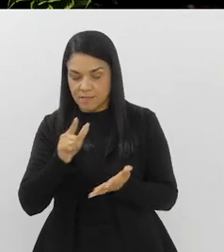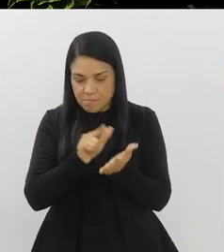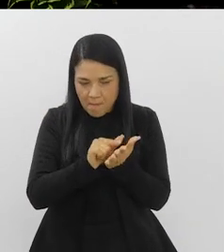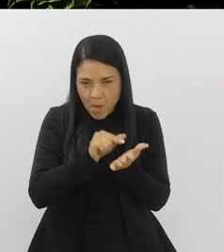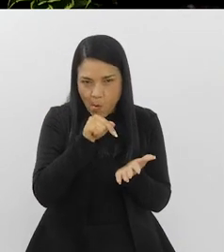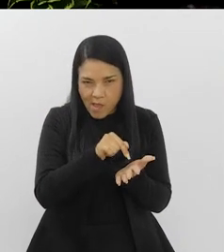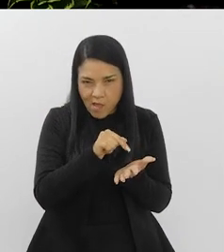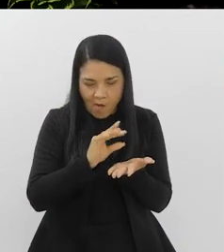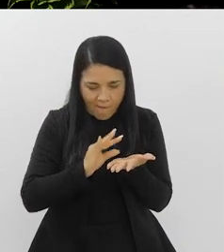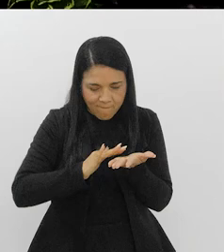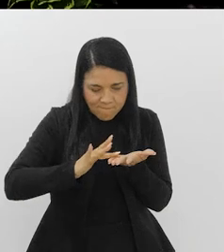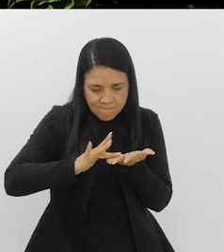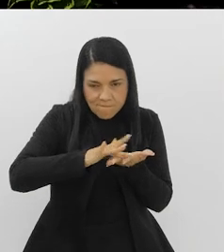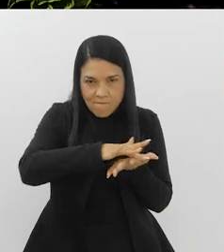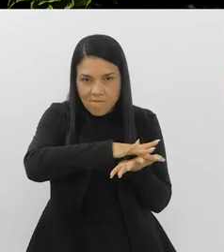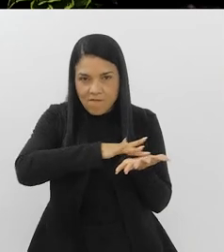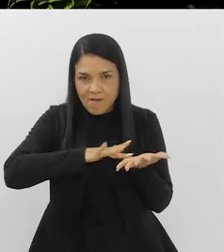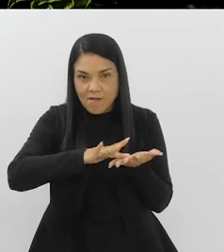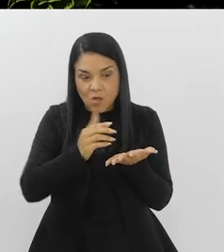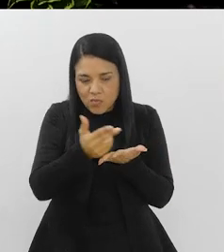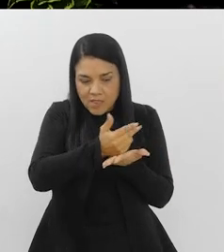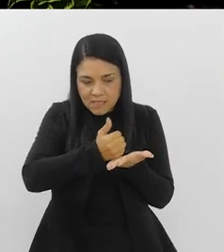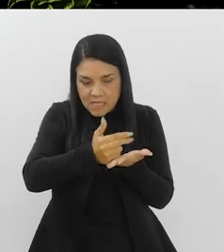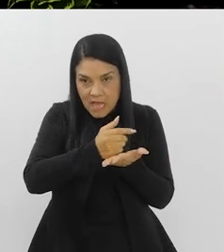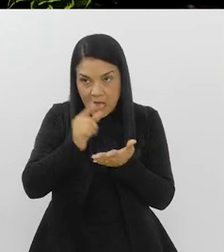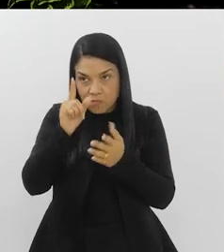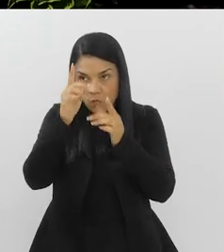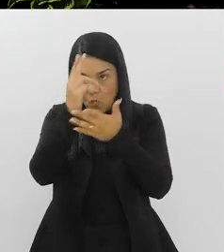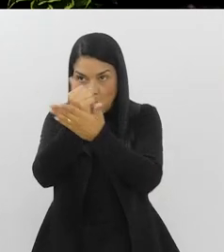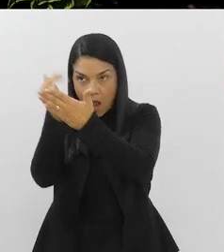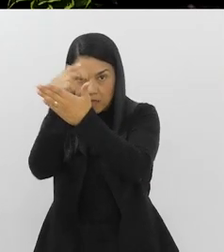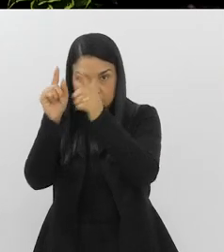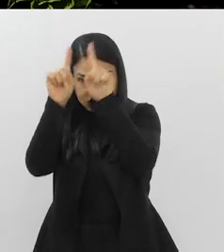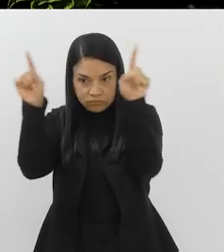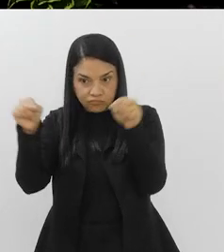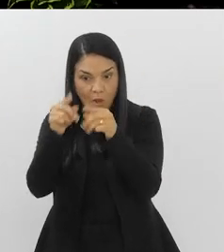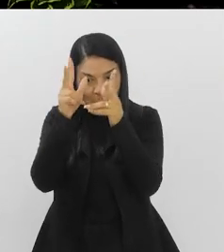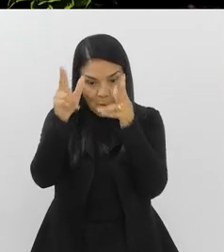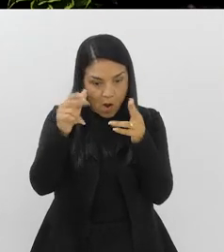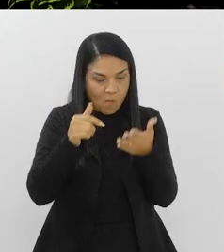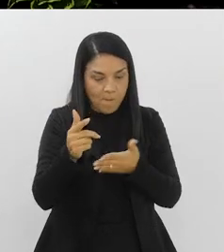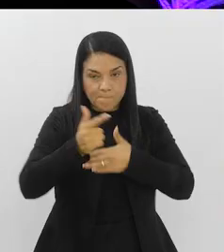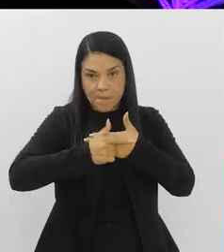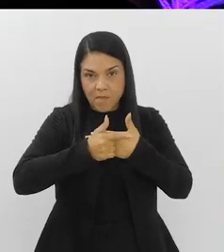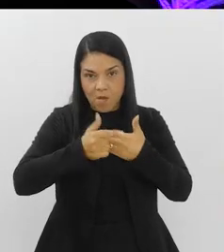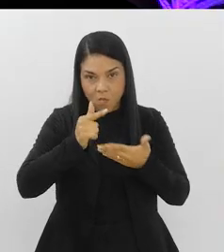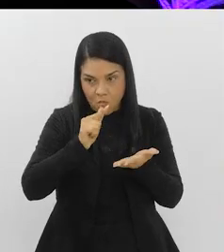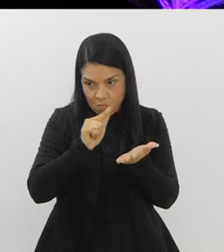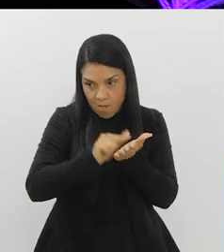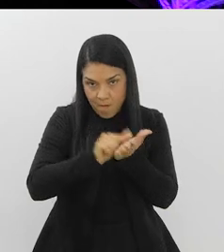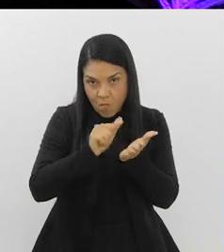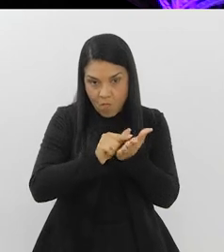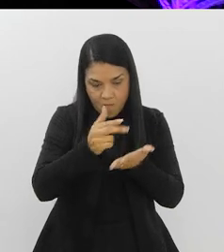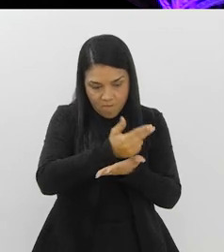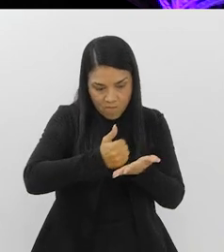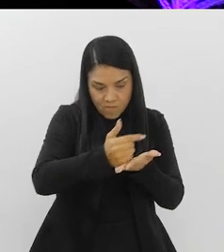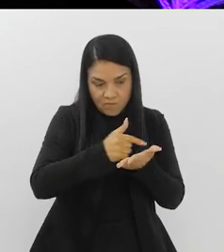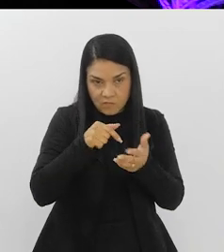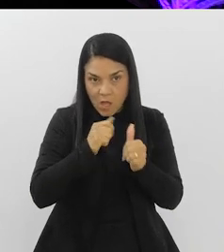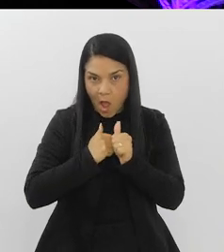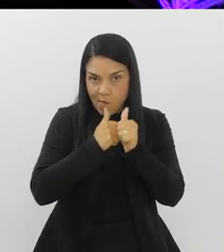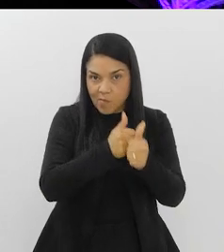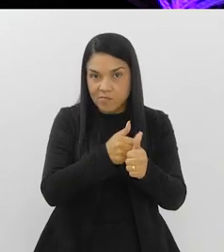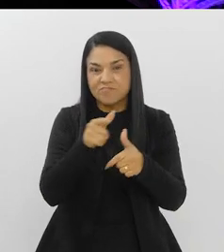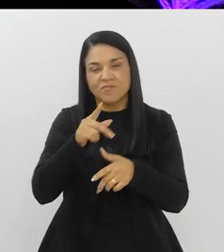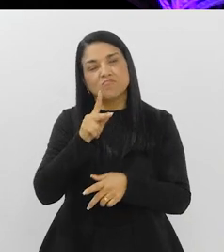esse papel aqui aí é mais ou menos o que eu vou est desenhando lá é o que tá aqui no papel cois e tal então você só vai vai acompanhando aí então eu